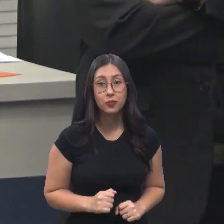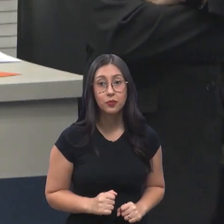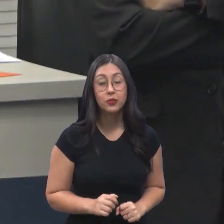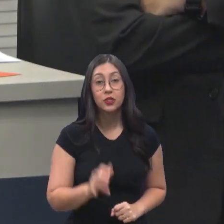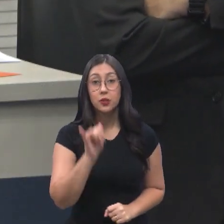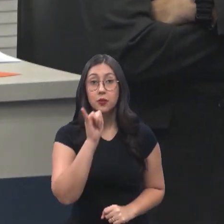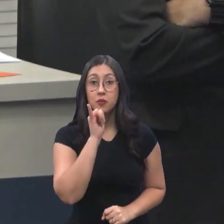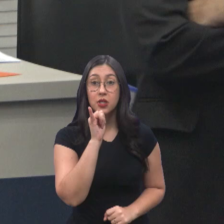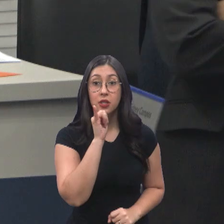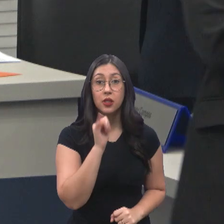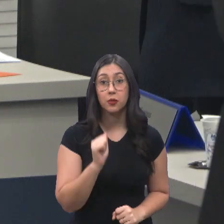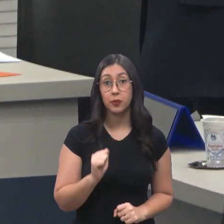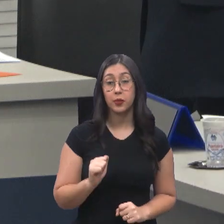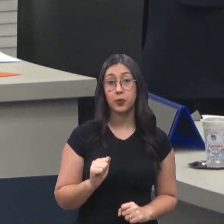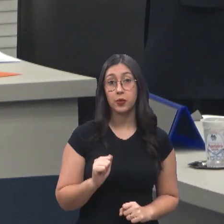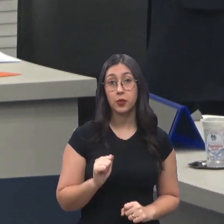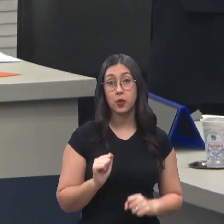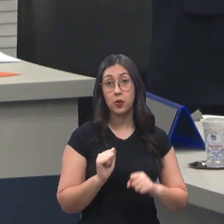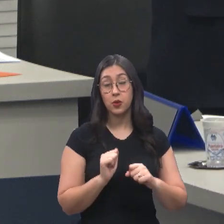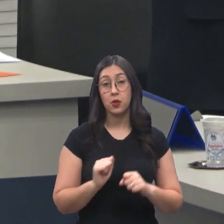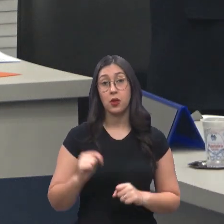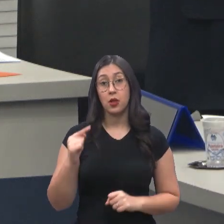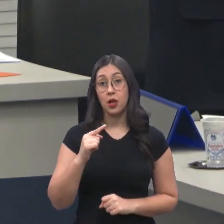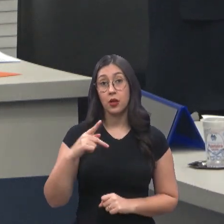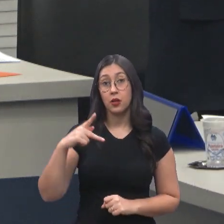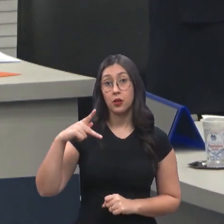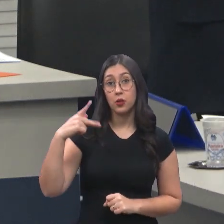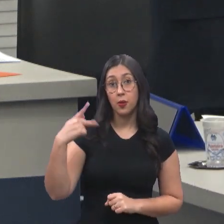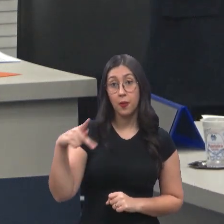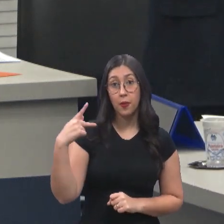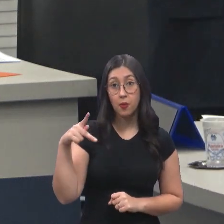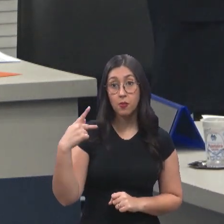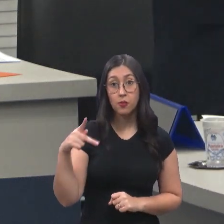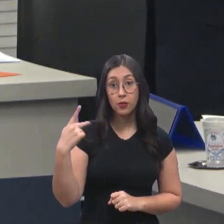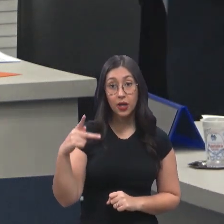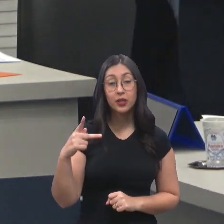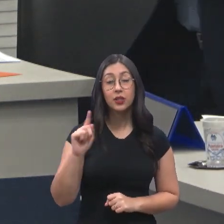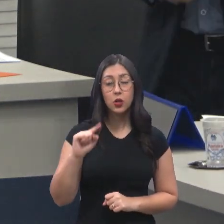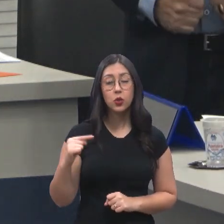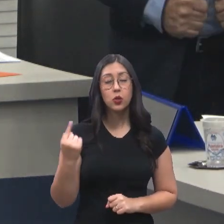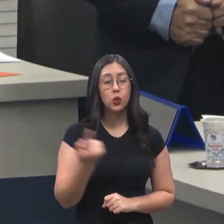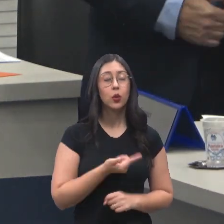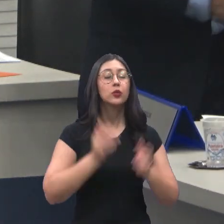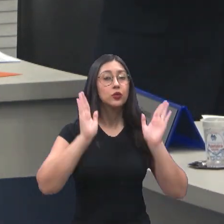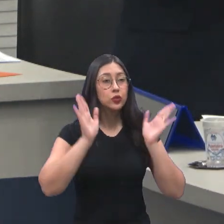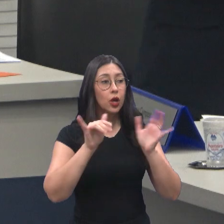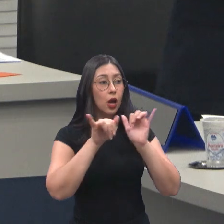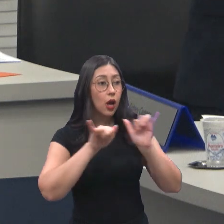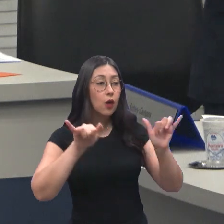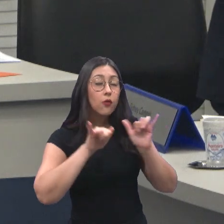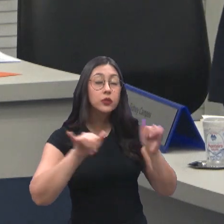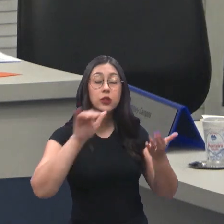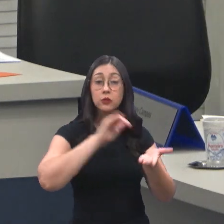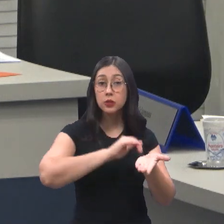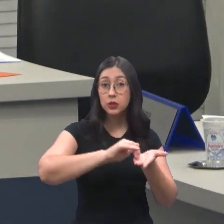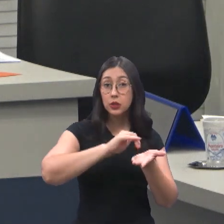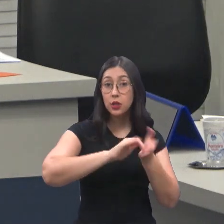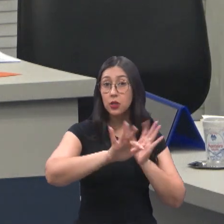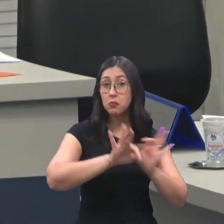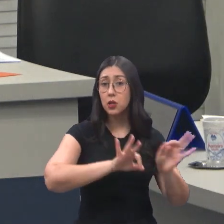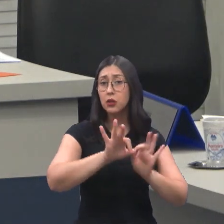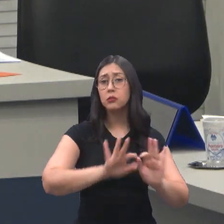nossa preocupação, lá perto do Parque Industrial, então que a gente já acionou a Secretaria de Planejamento para... Calma